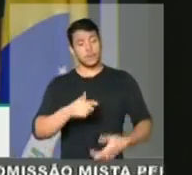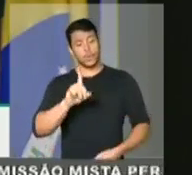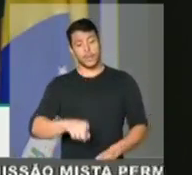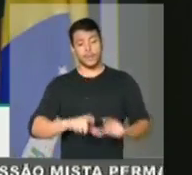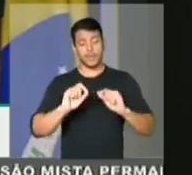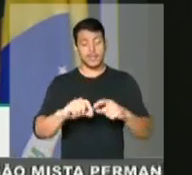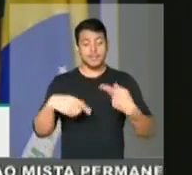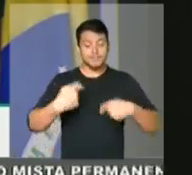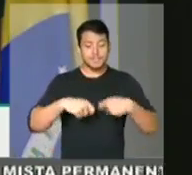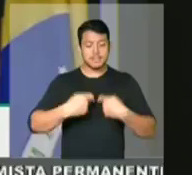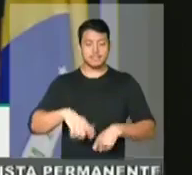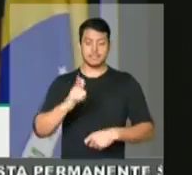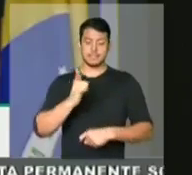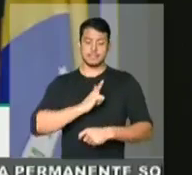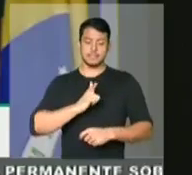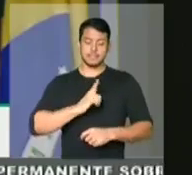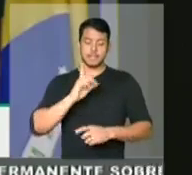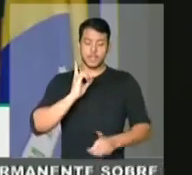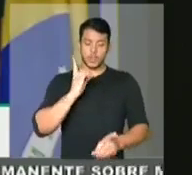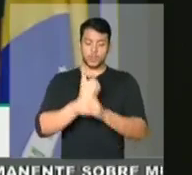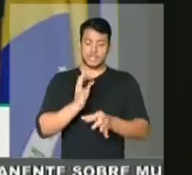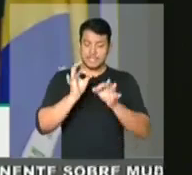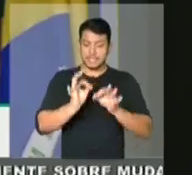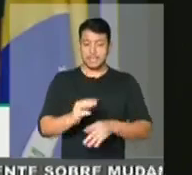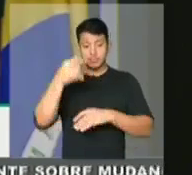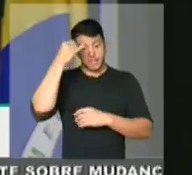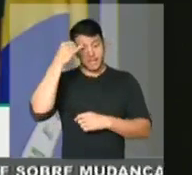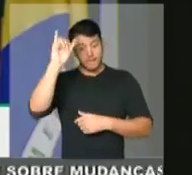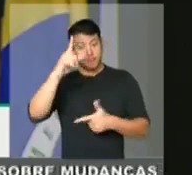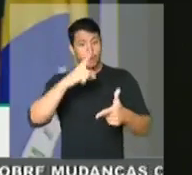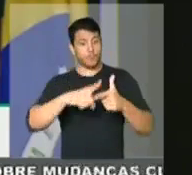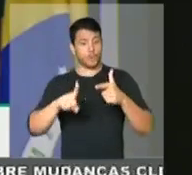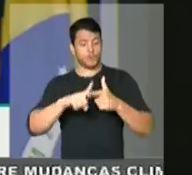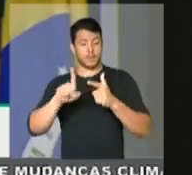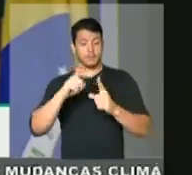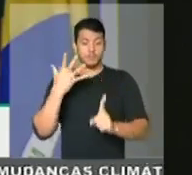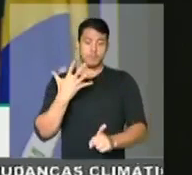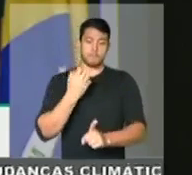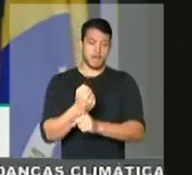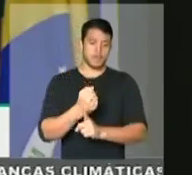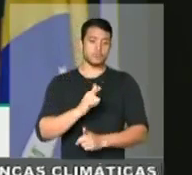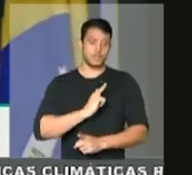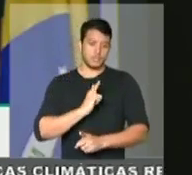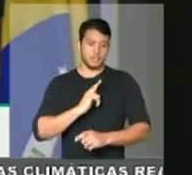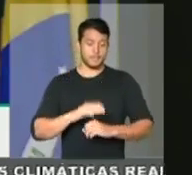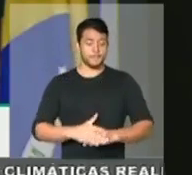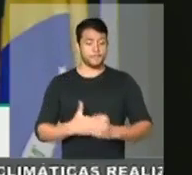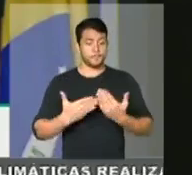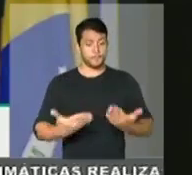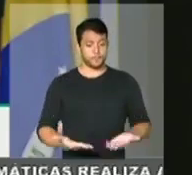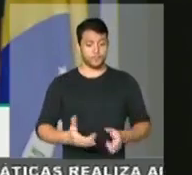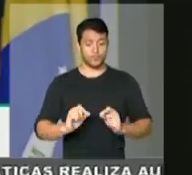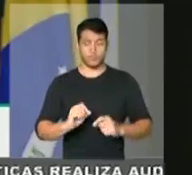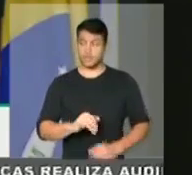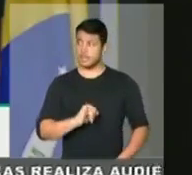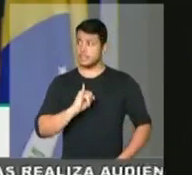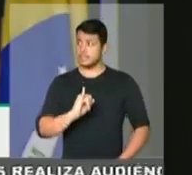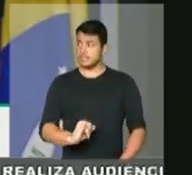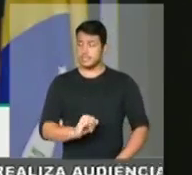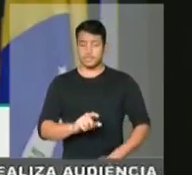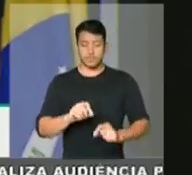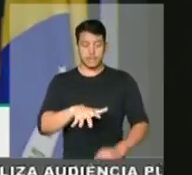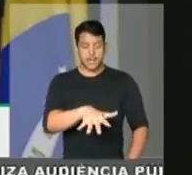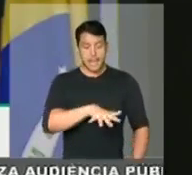riscos relacionados à atividade e seus impactos potenciais. Assim, tanto a redução da área objeto de